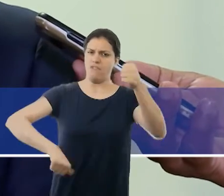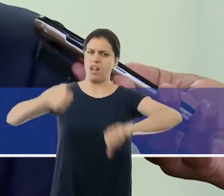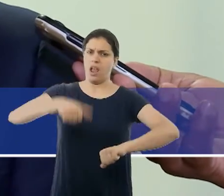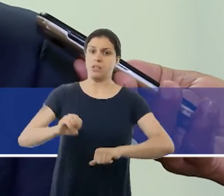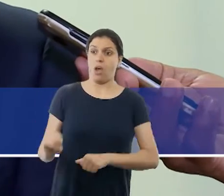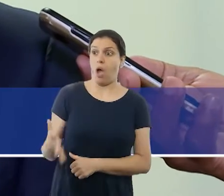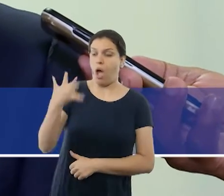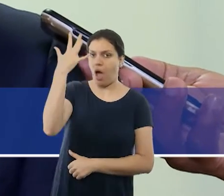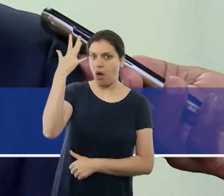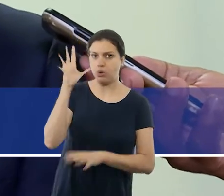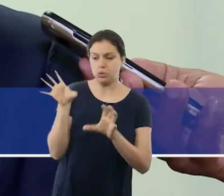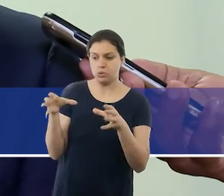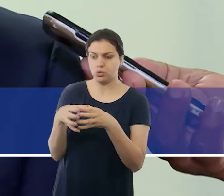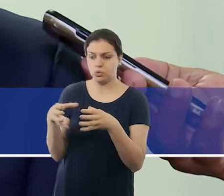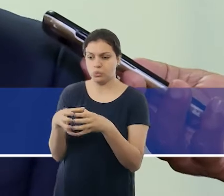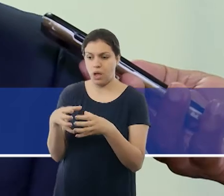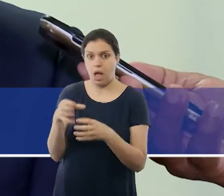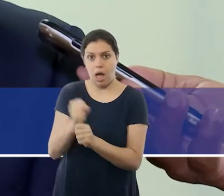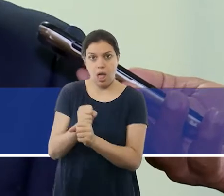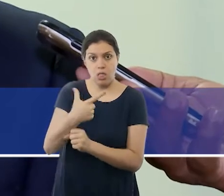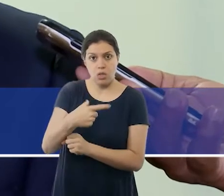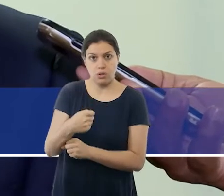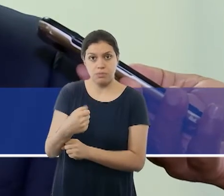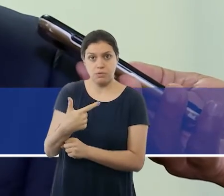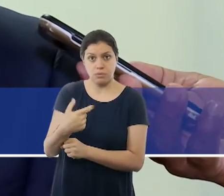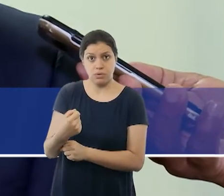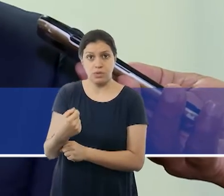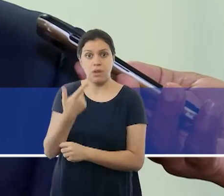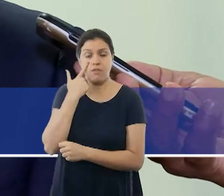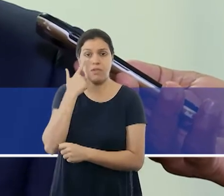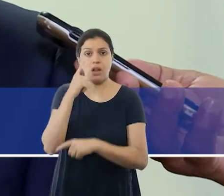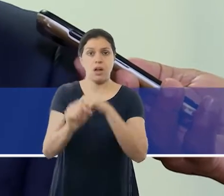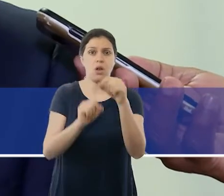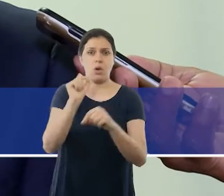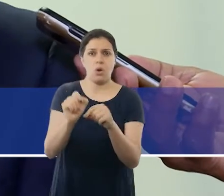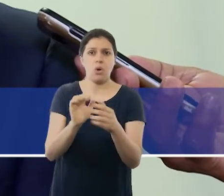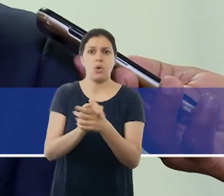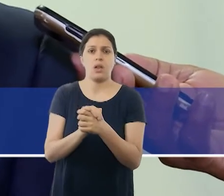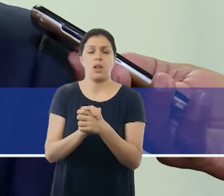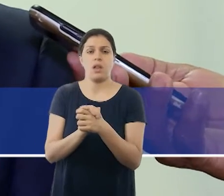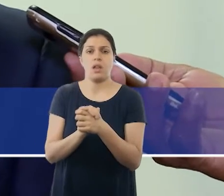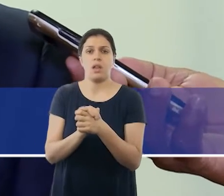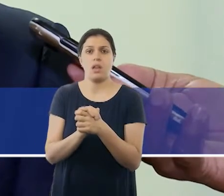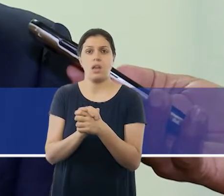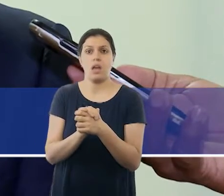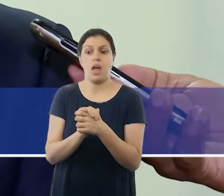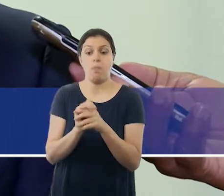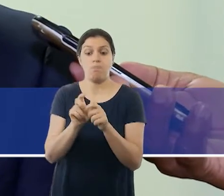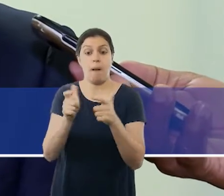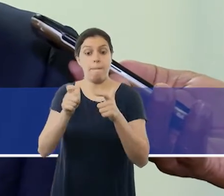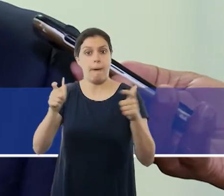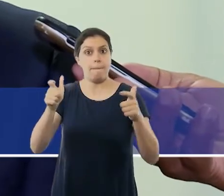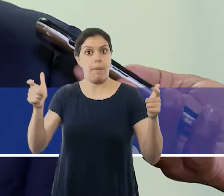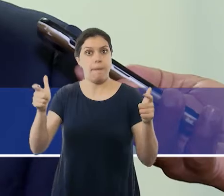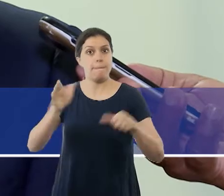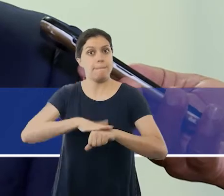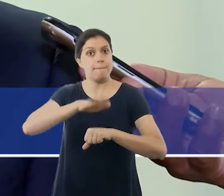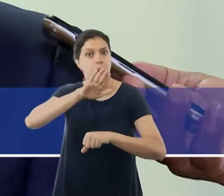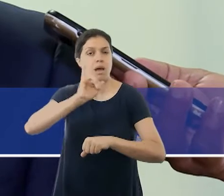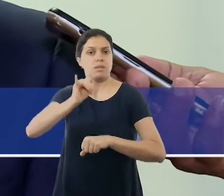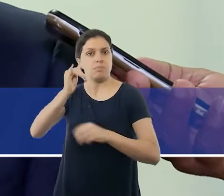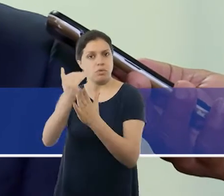compromisso de fazer a avaliação do que aconteceu com esse setor no final do ano de 2020, para ver da possibilidade de